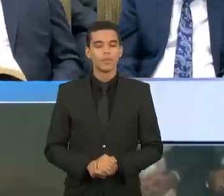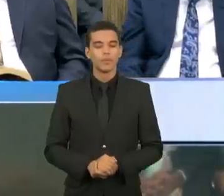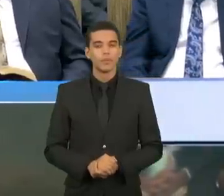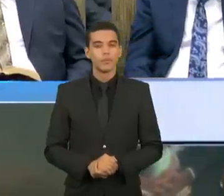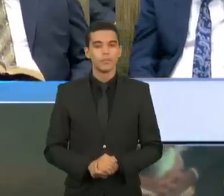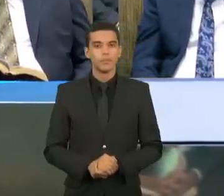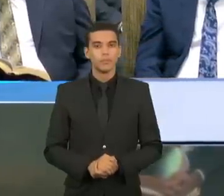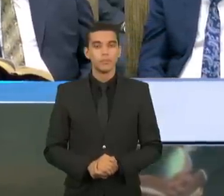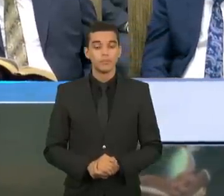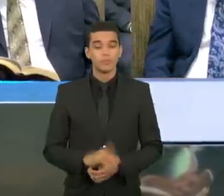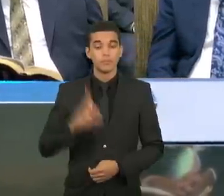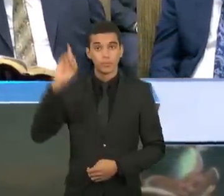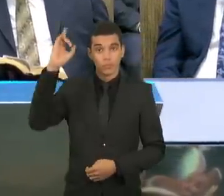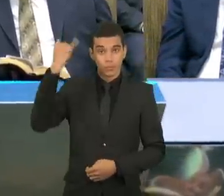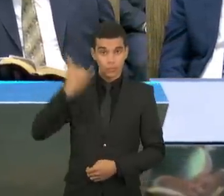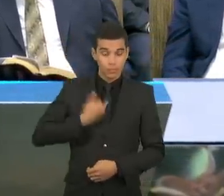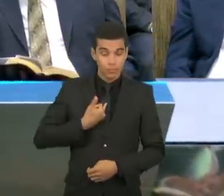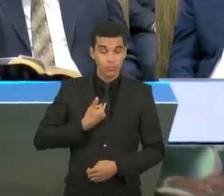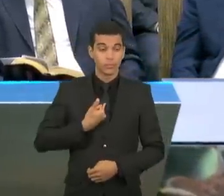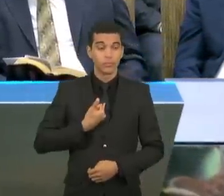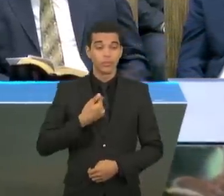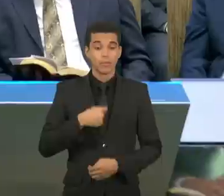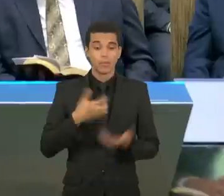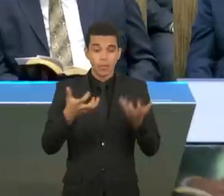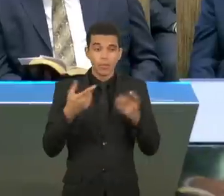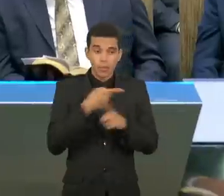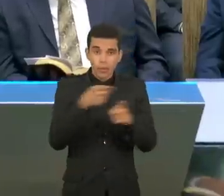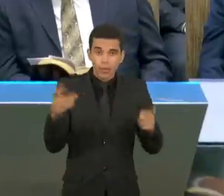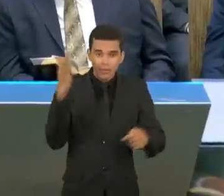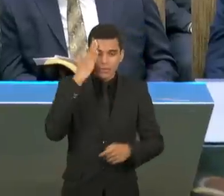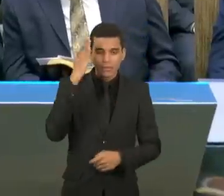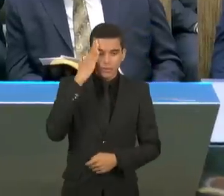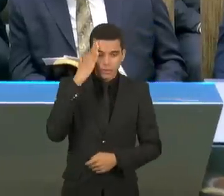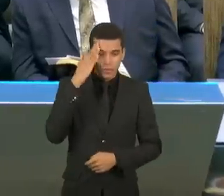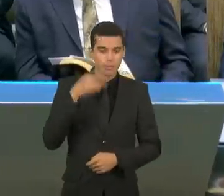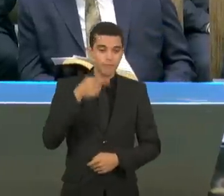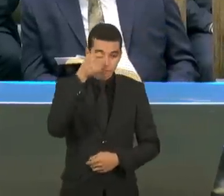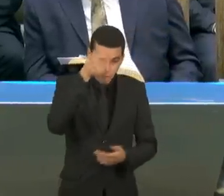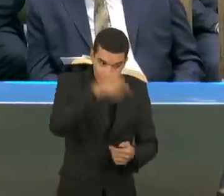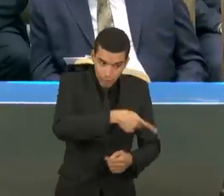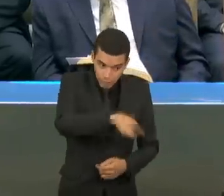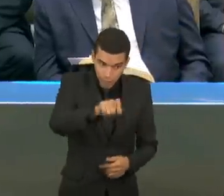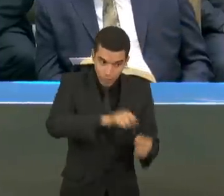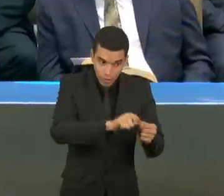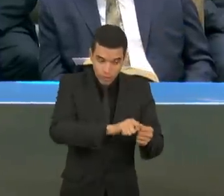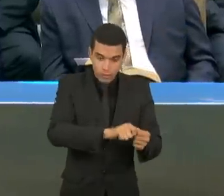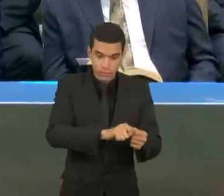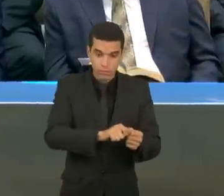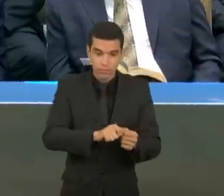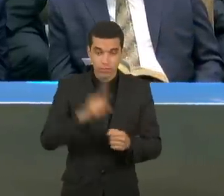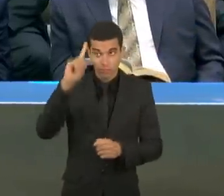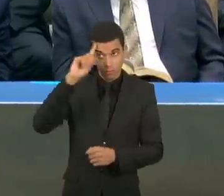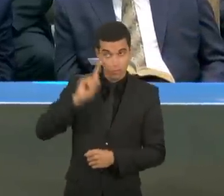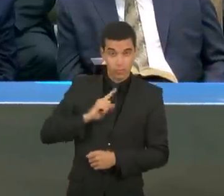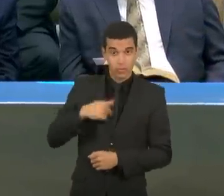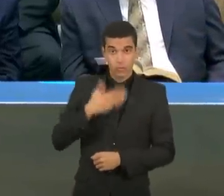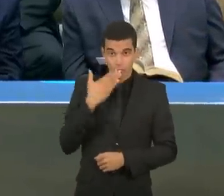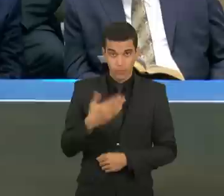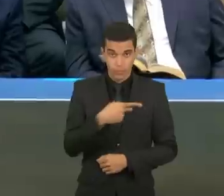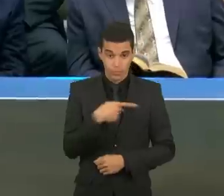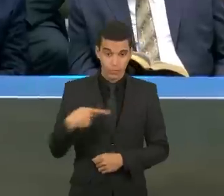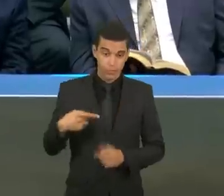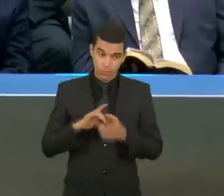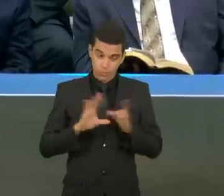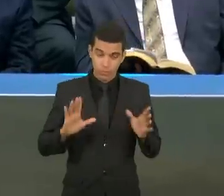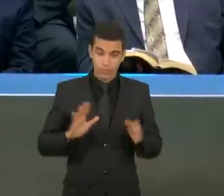Deus disse assim para mim. Eu quero que eles entendam. Não deixe de fazer isso, não. E eu pedi permissão ao meu pastor. Não deixe